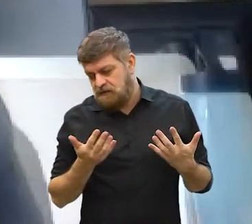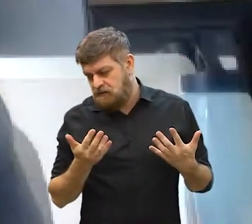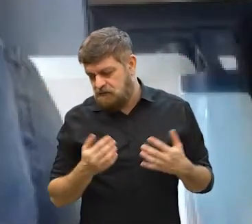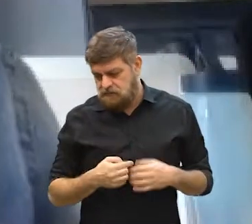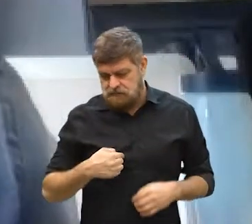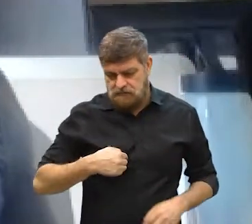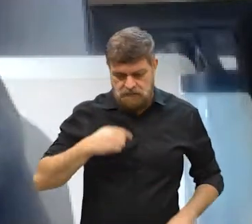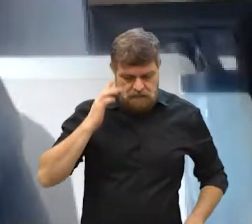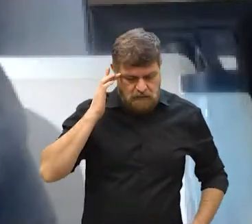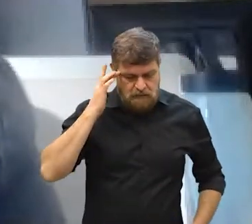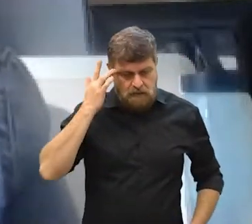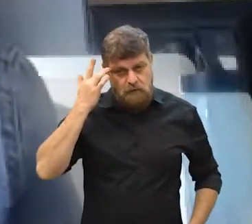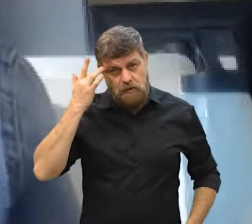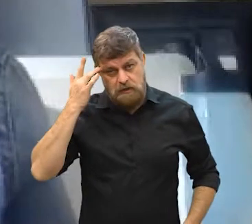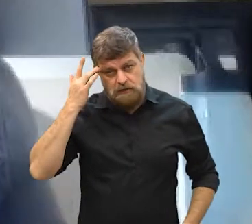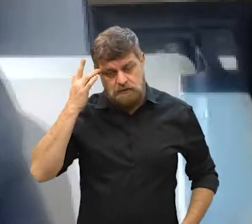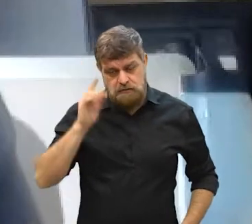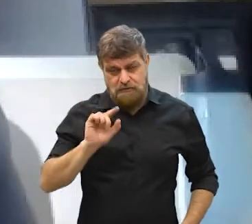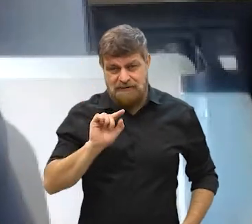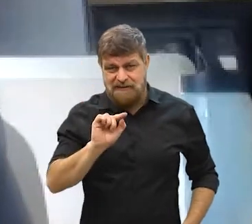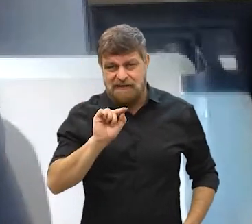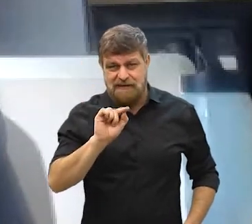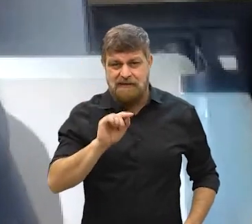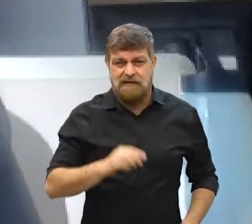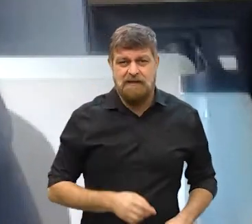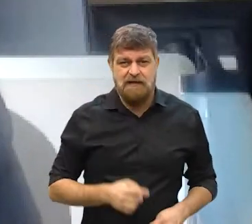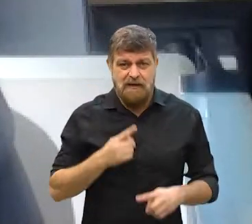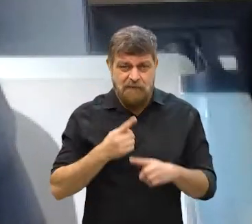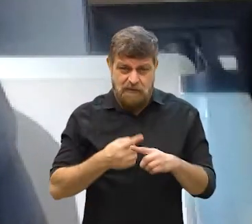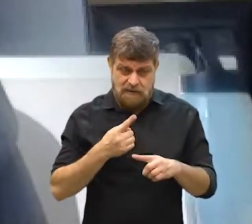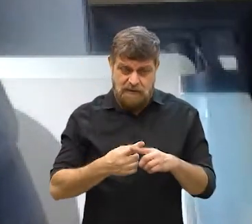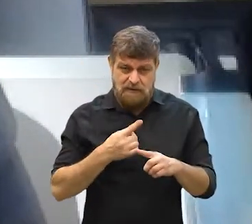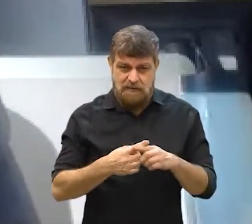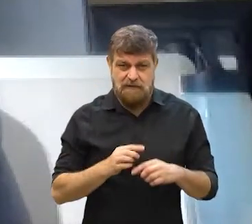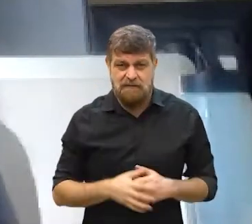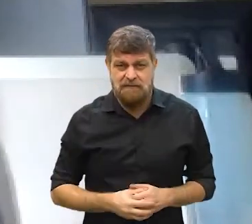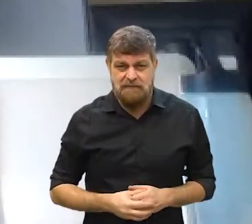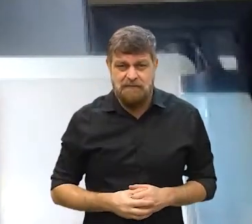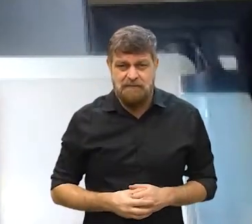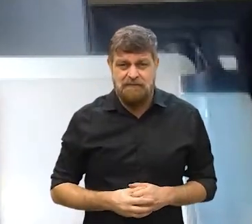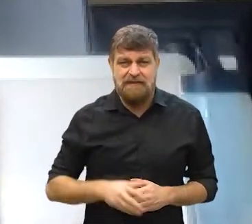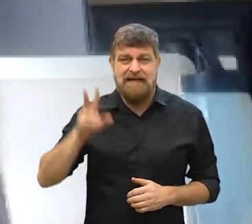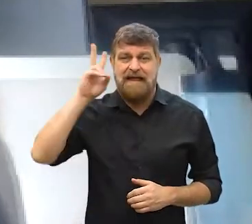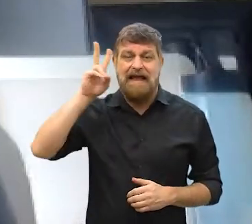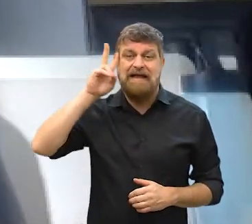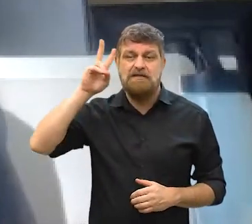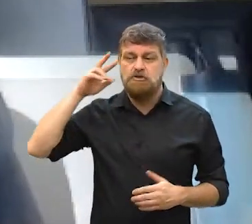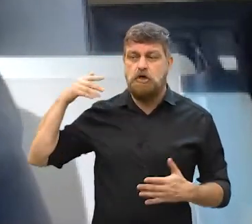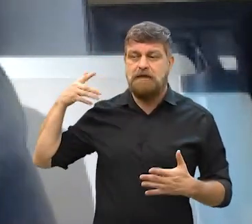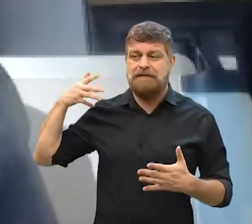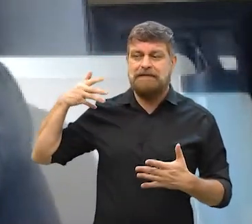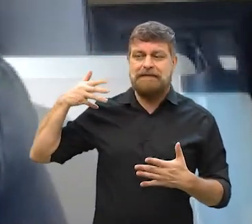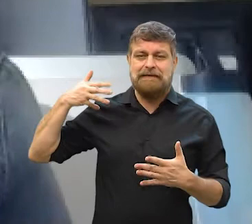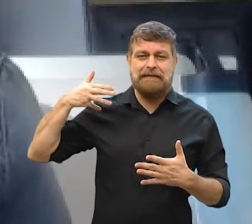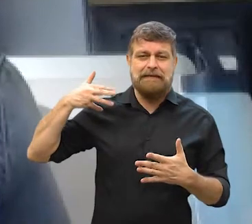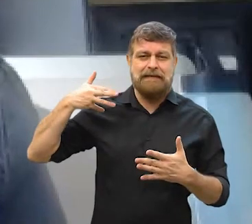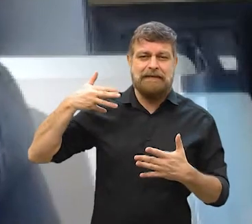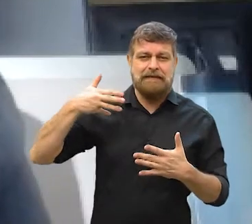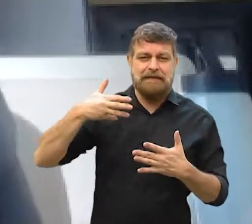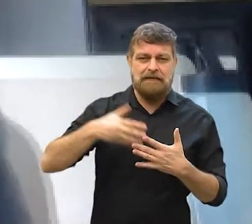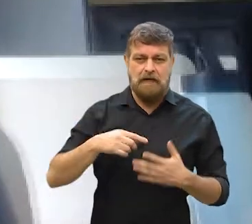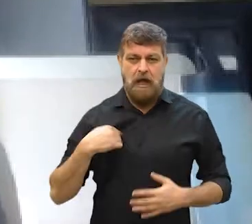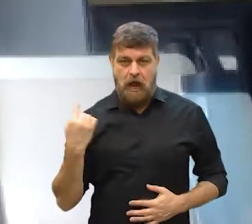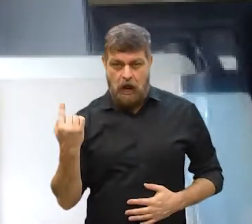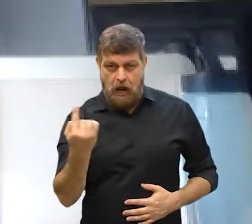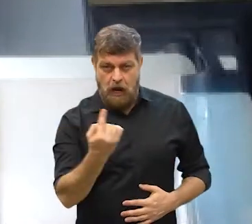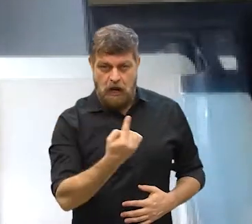Eu acho que acontece por conta do... A gente tem um histórico, né? Que a gente começou a sair um